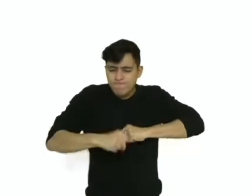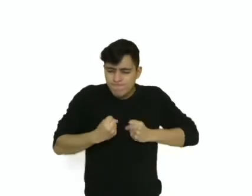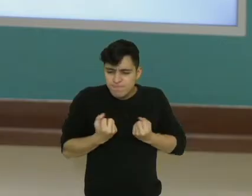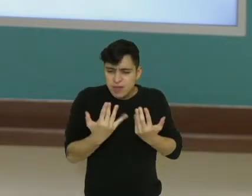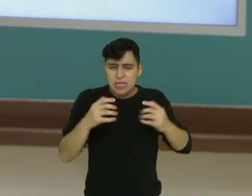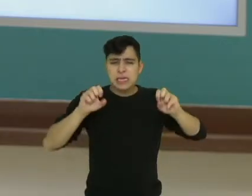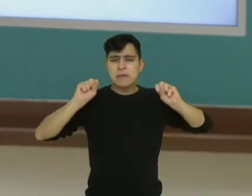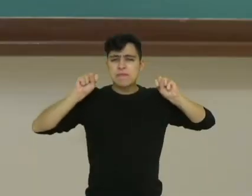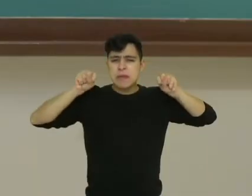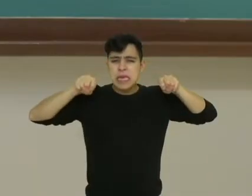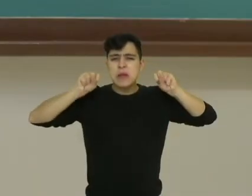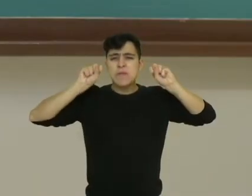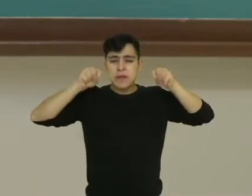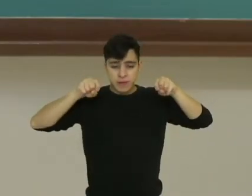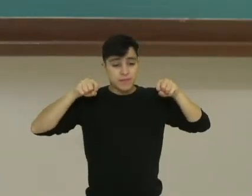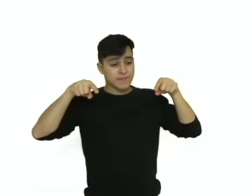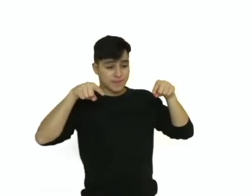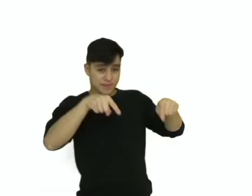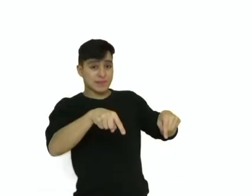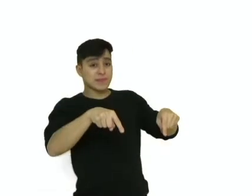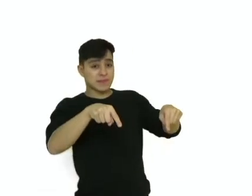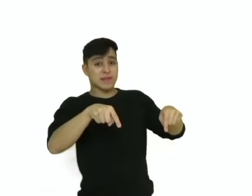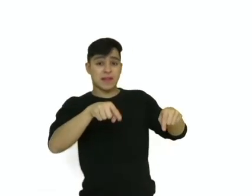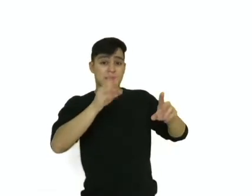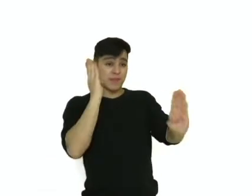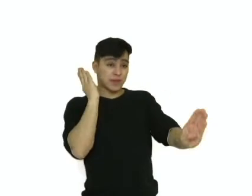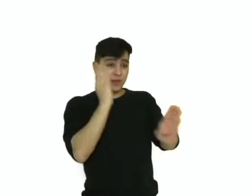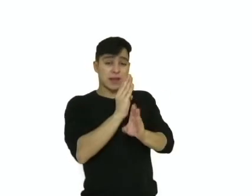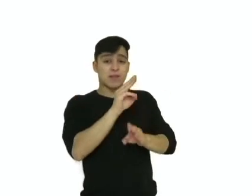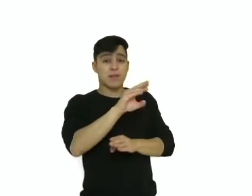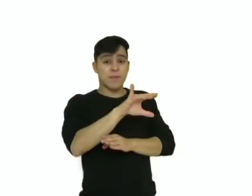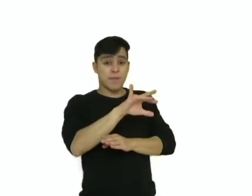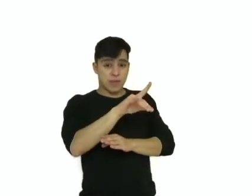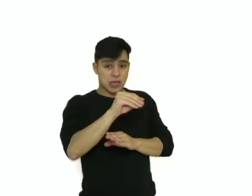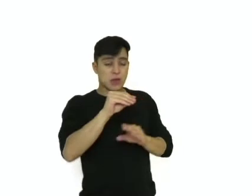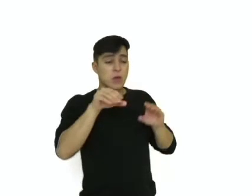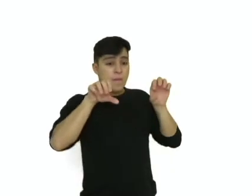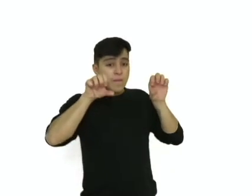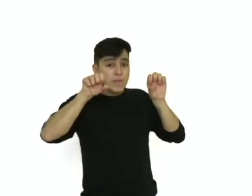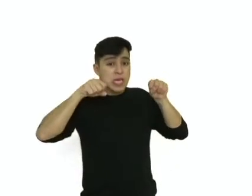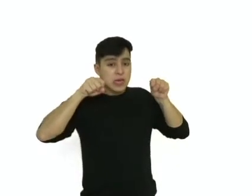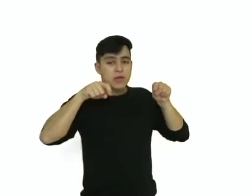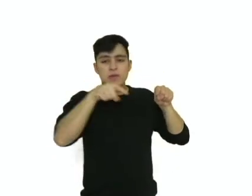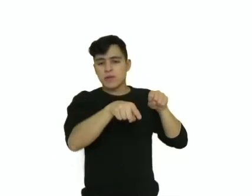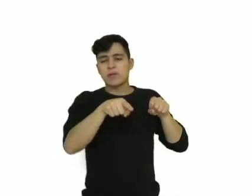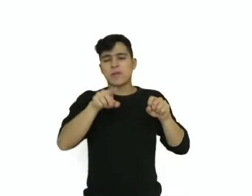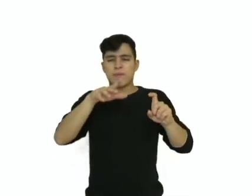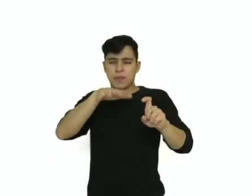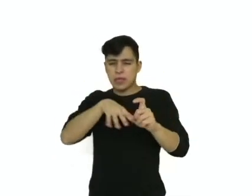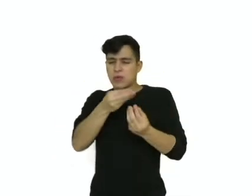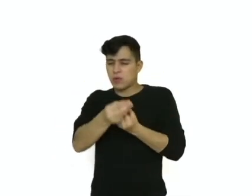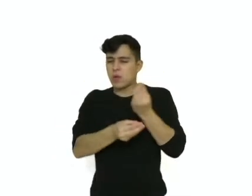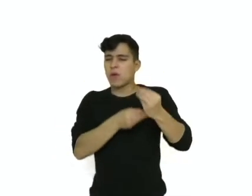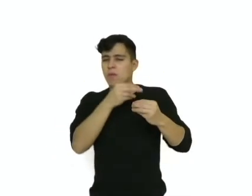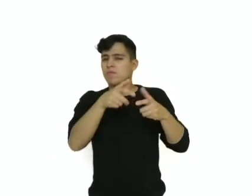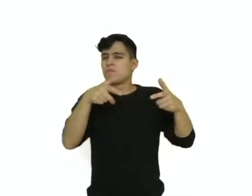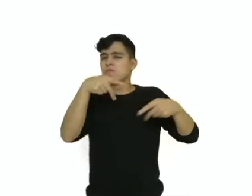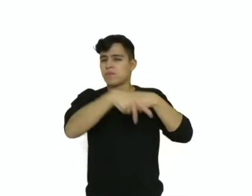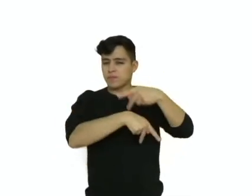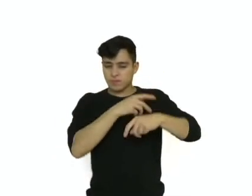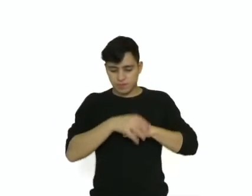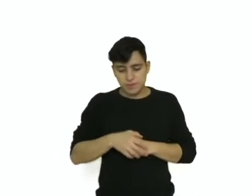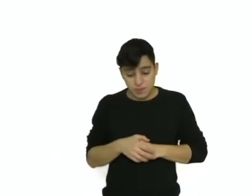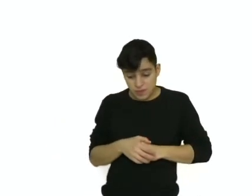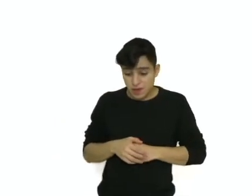mito de origem deles é através do milho, tá? O ambiente úmido do Vale do México, com seus muitos